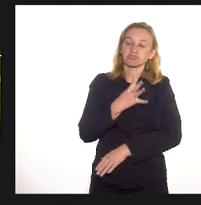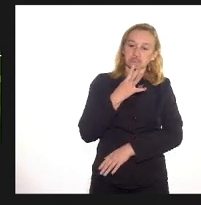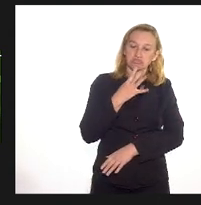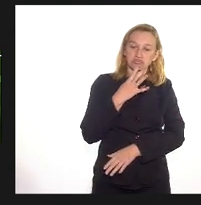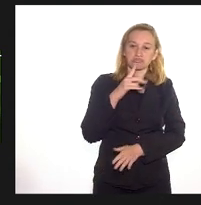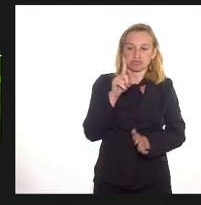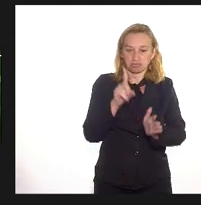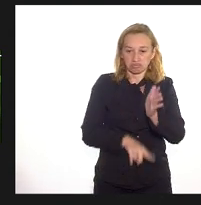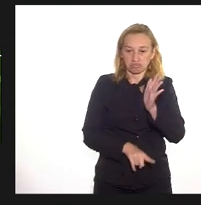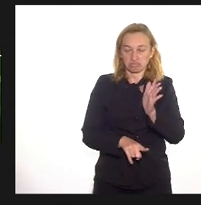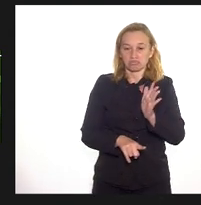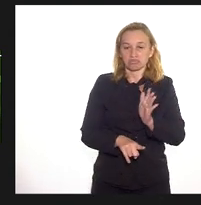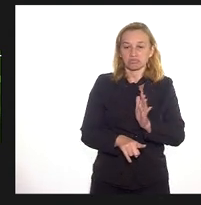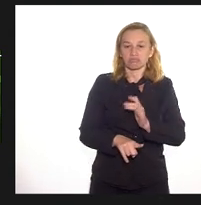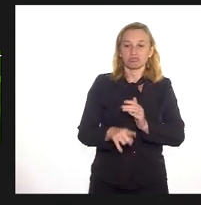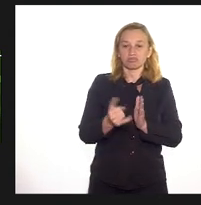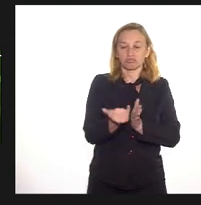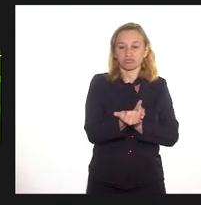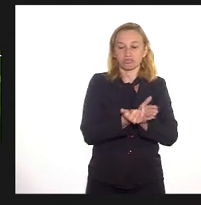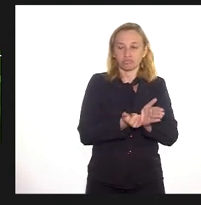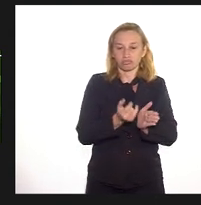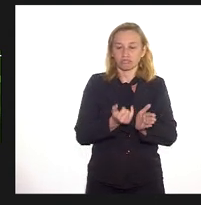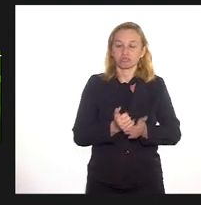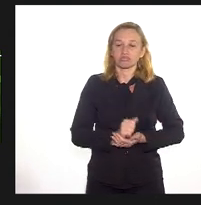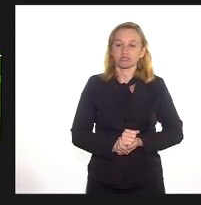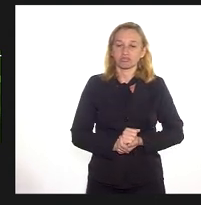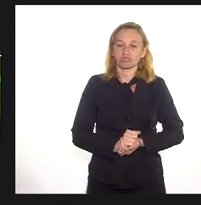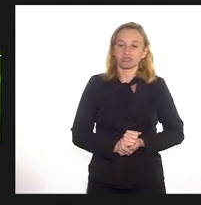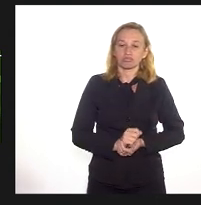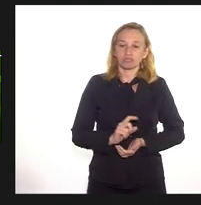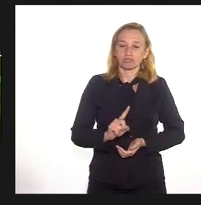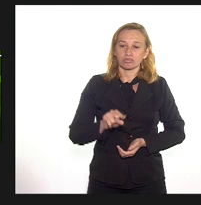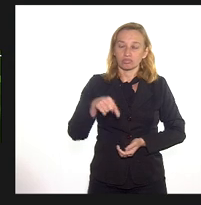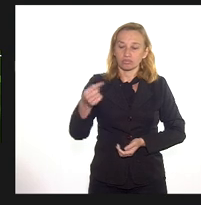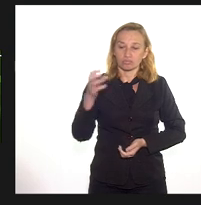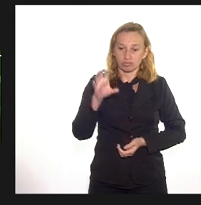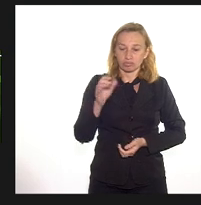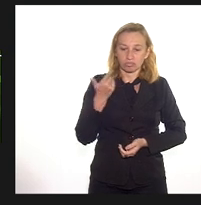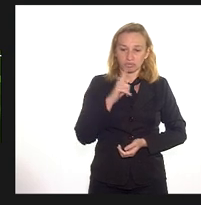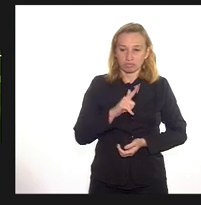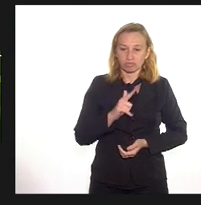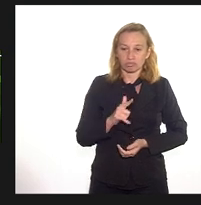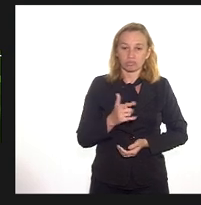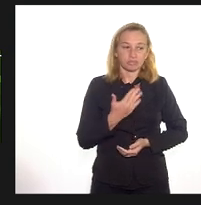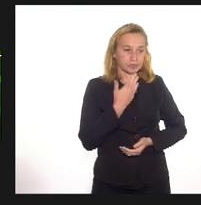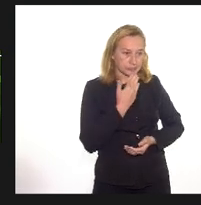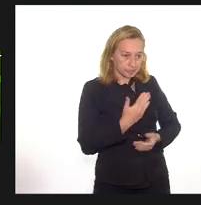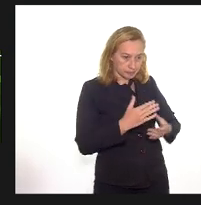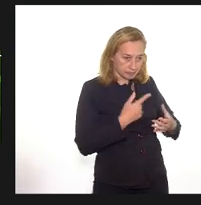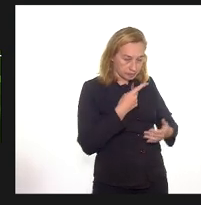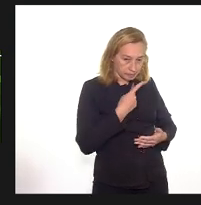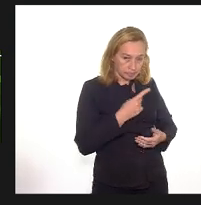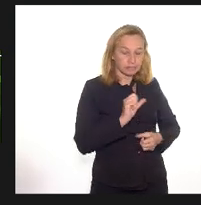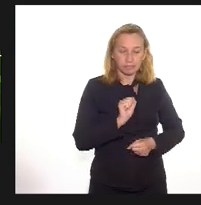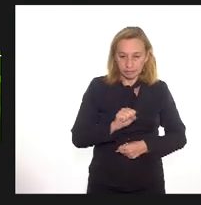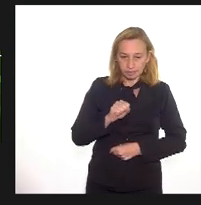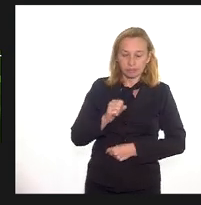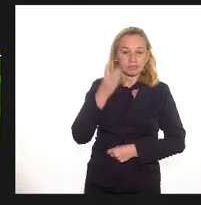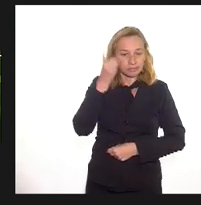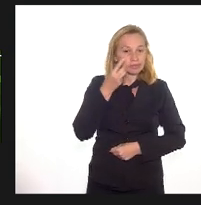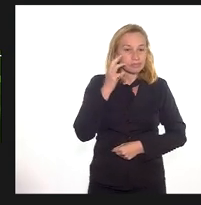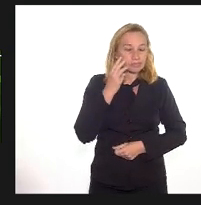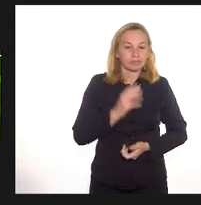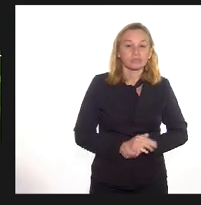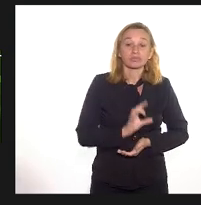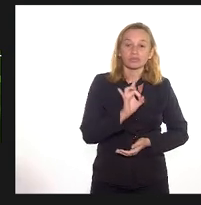recair para um outro estado. Doutor Gadelha, só me permite? Claro, por favor, deputado Valdeque. Só